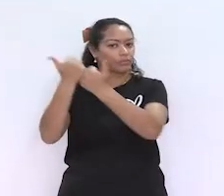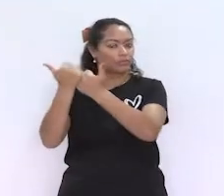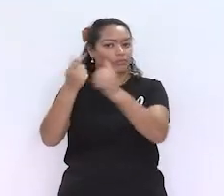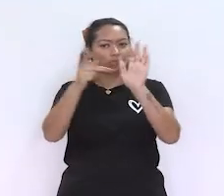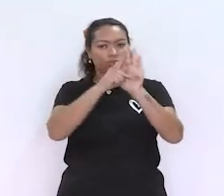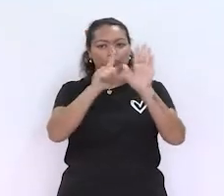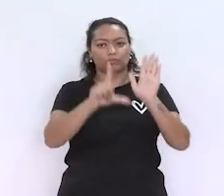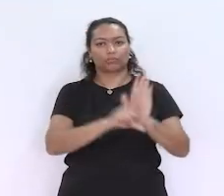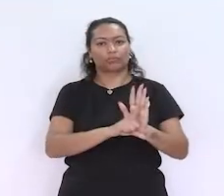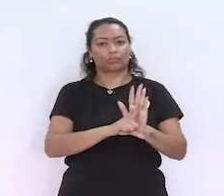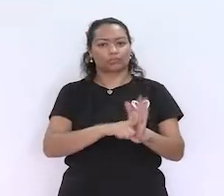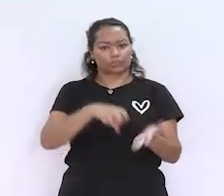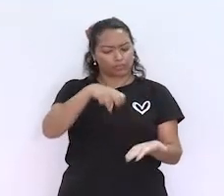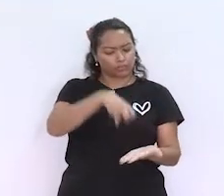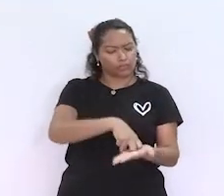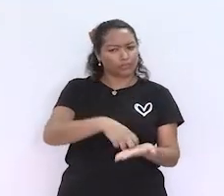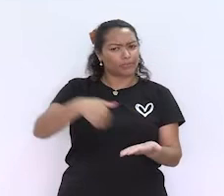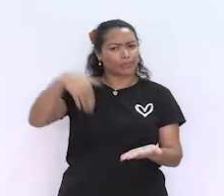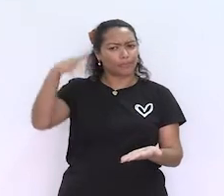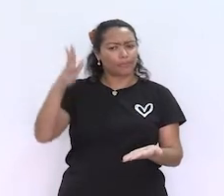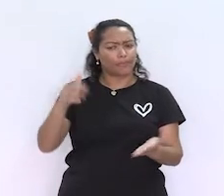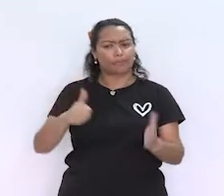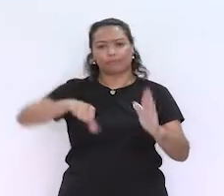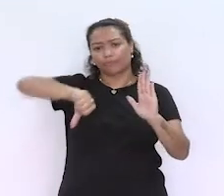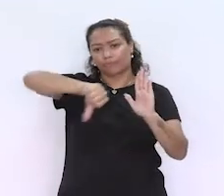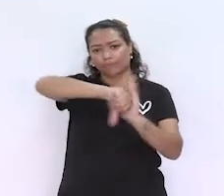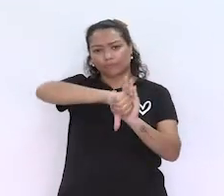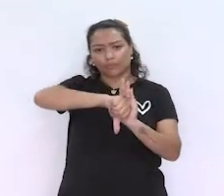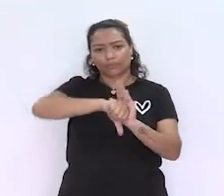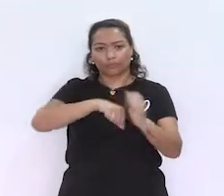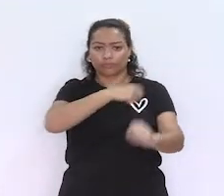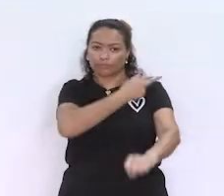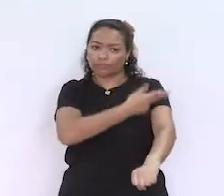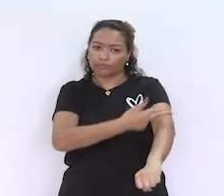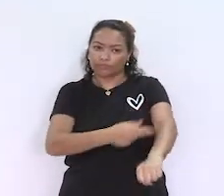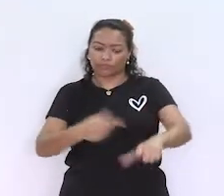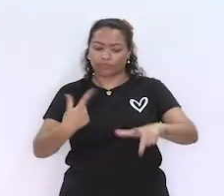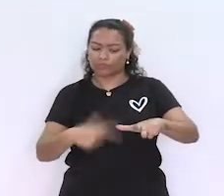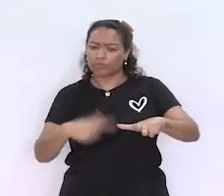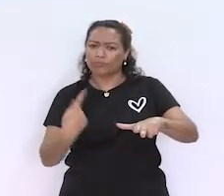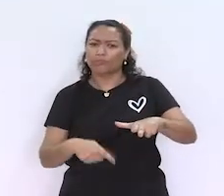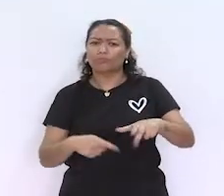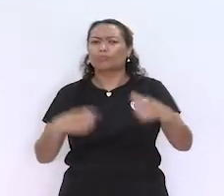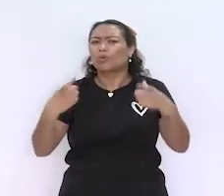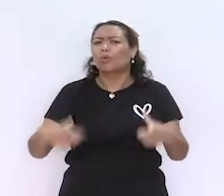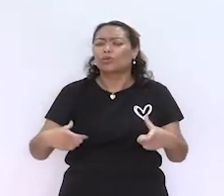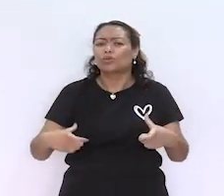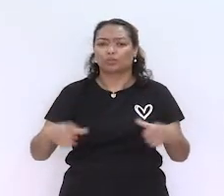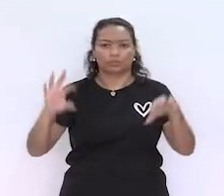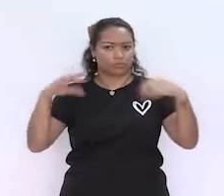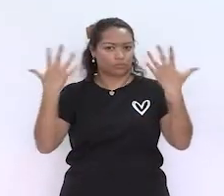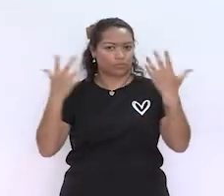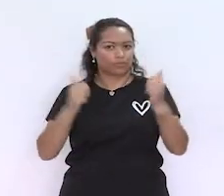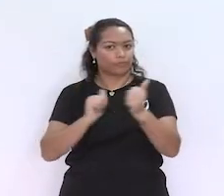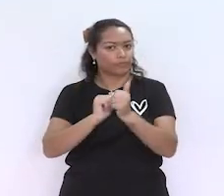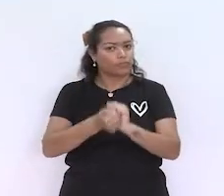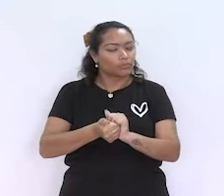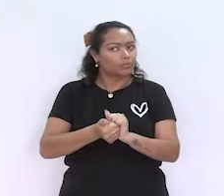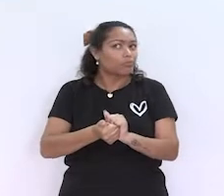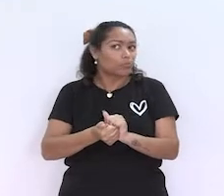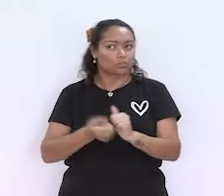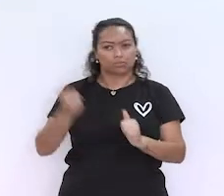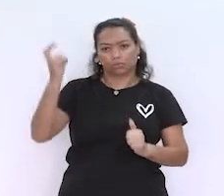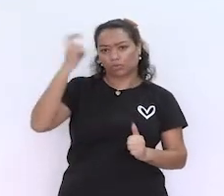que aumenta a pena de crime injuria racial quando foi praticado em evento esportivo ou